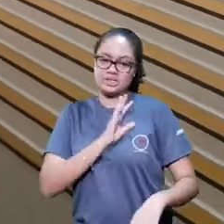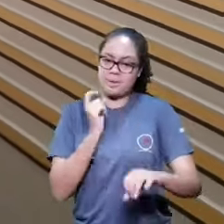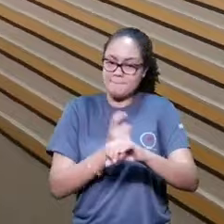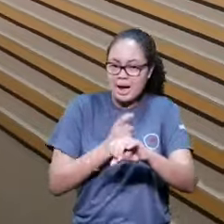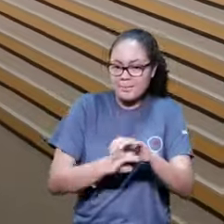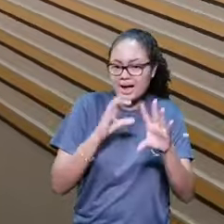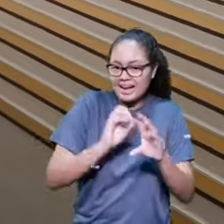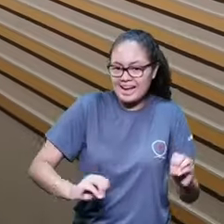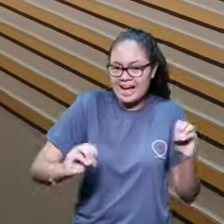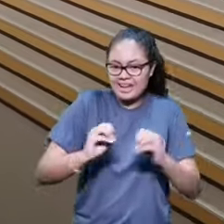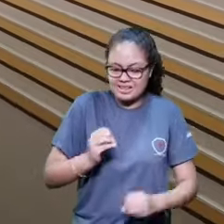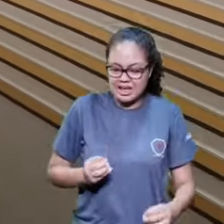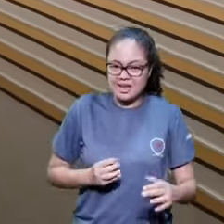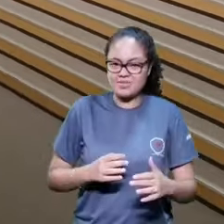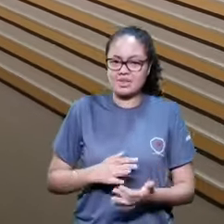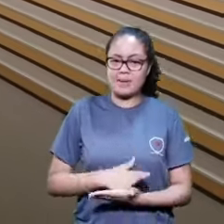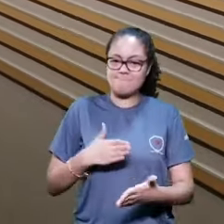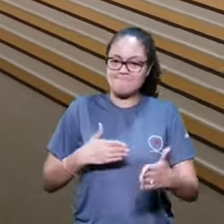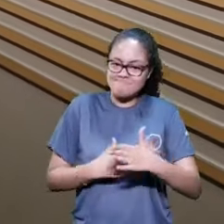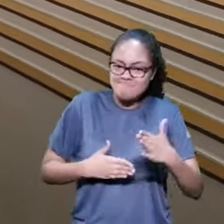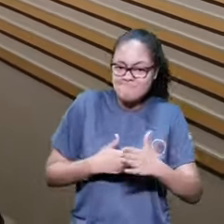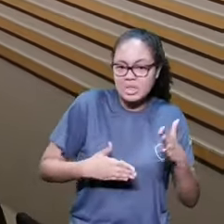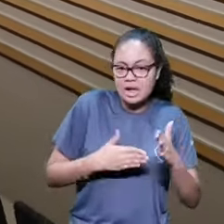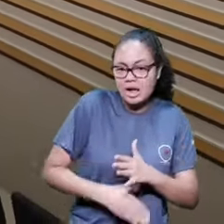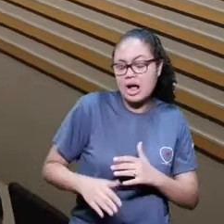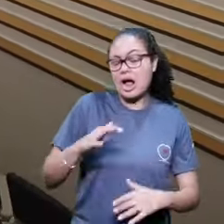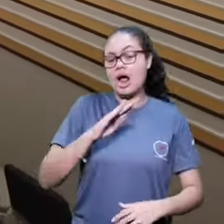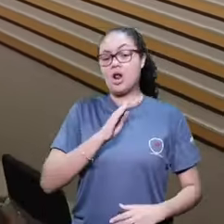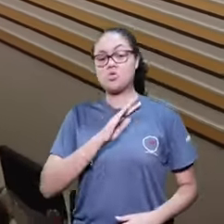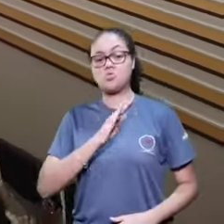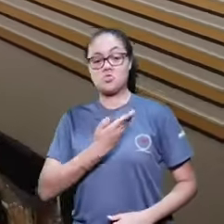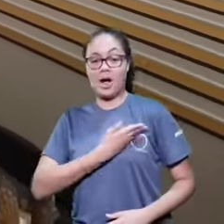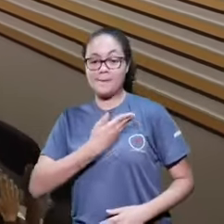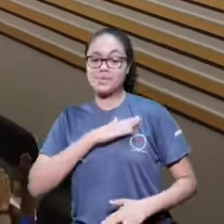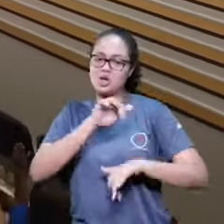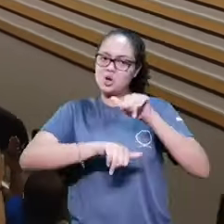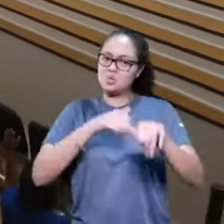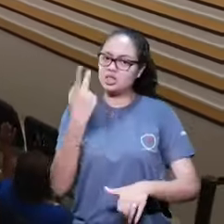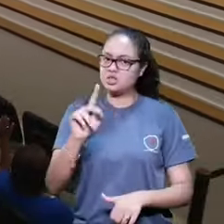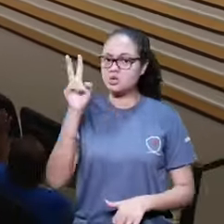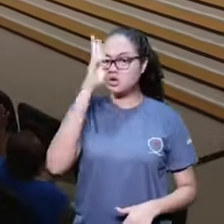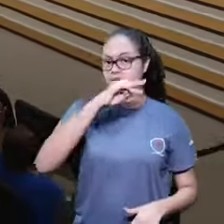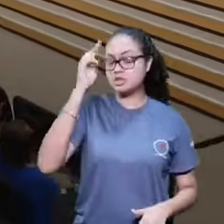não resistir, o amigo vai mudar a tua história.